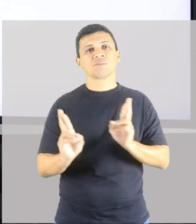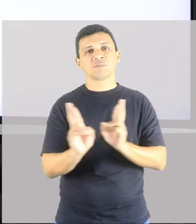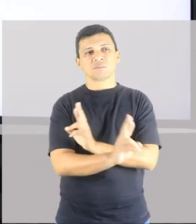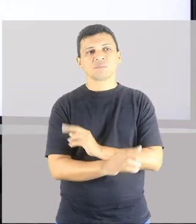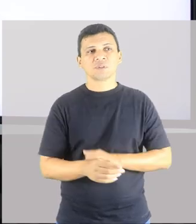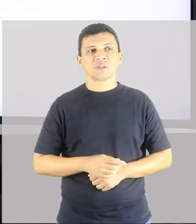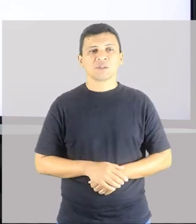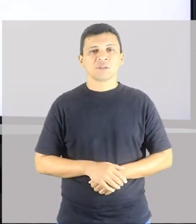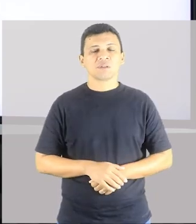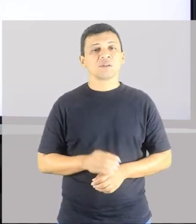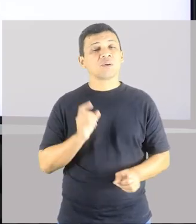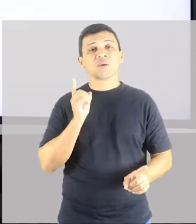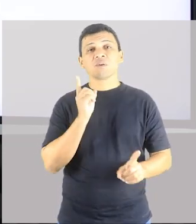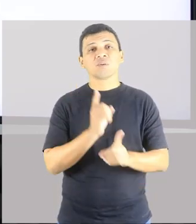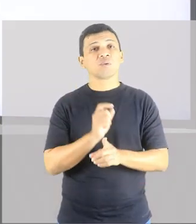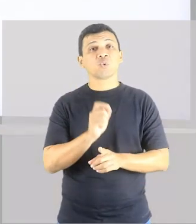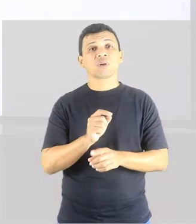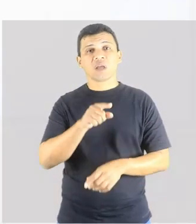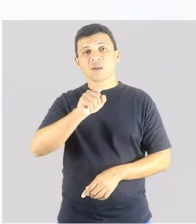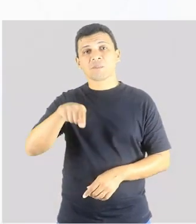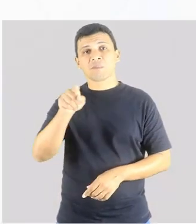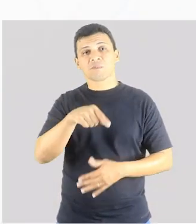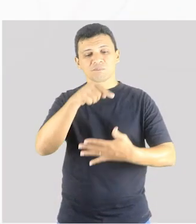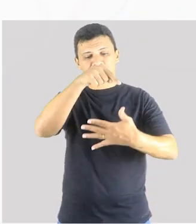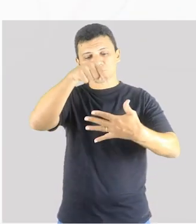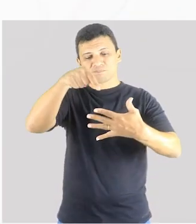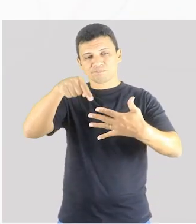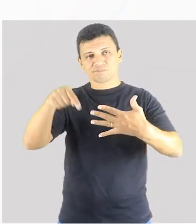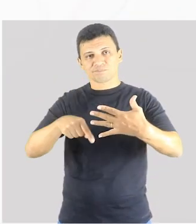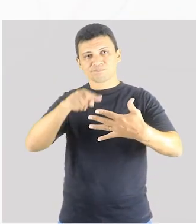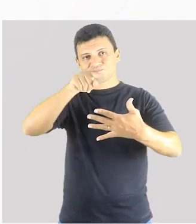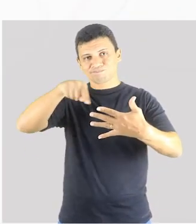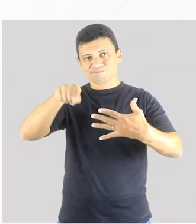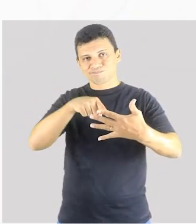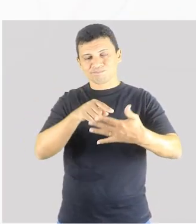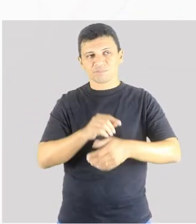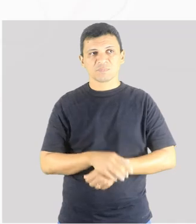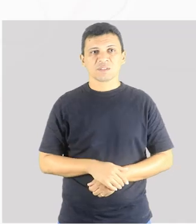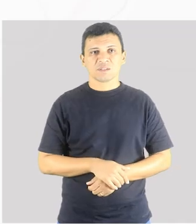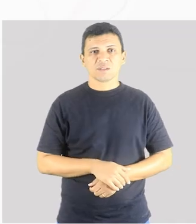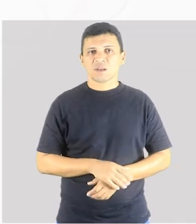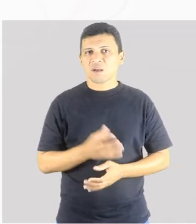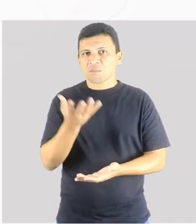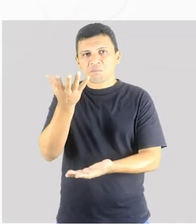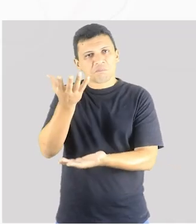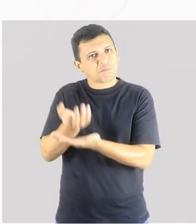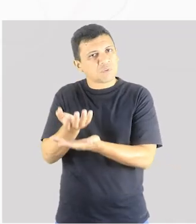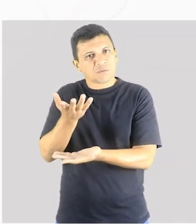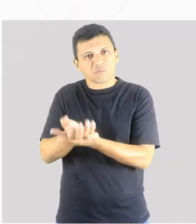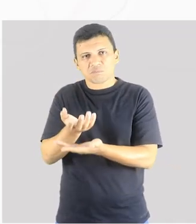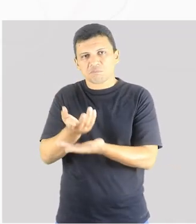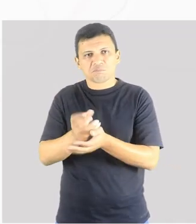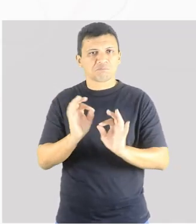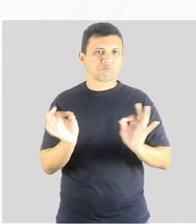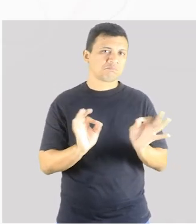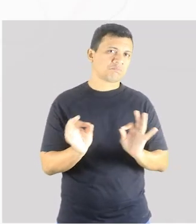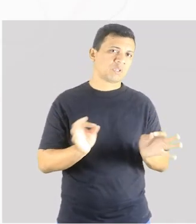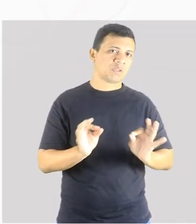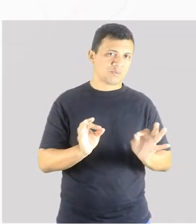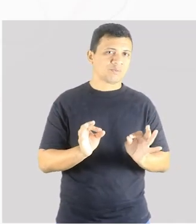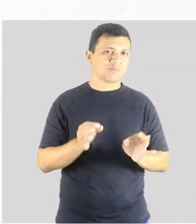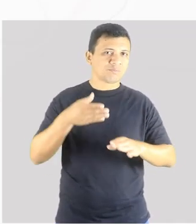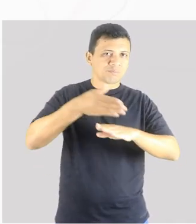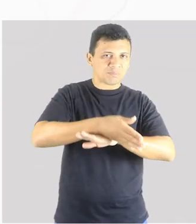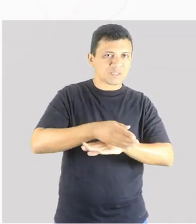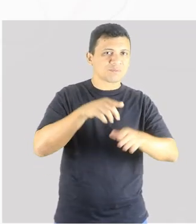mais comum é o de múltipla escolha. Não é necessário você fazer nenhum tipo de download de aplicativo para você participar de um